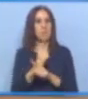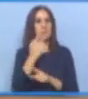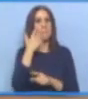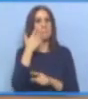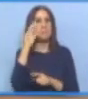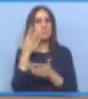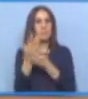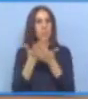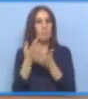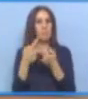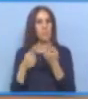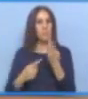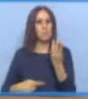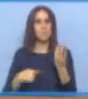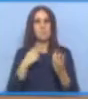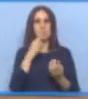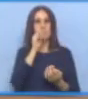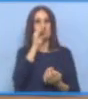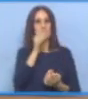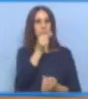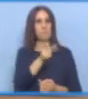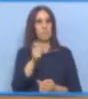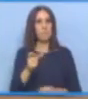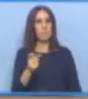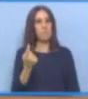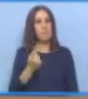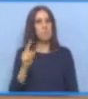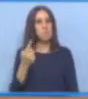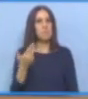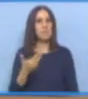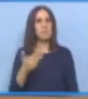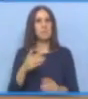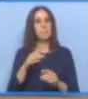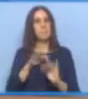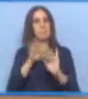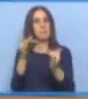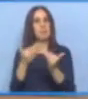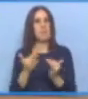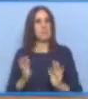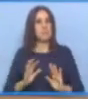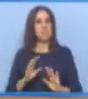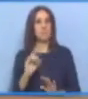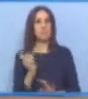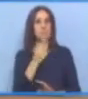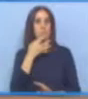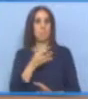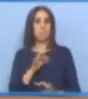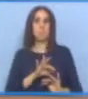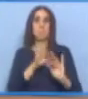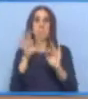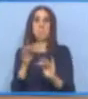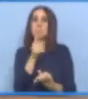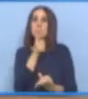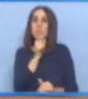económicos, etc., tentámos perceber que as pessoas deveriam ter o direito a não migrar. Porque muitos de nós podemos migrar